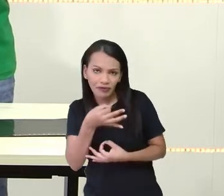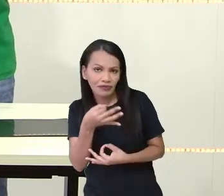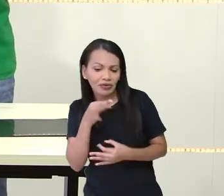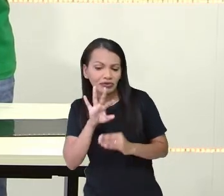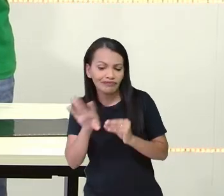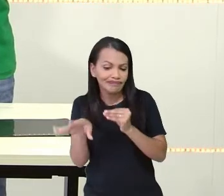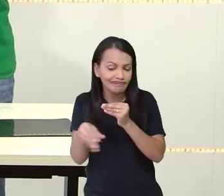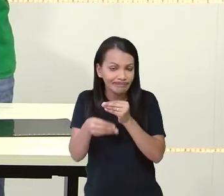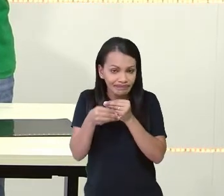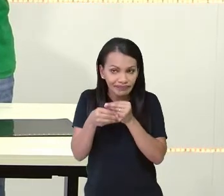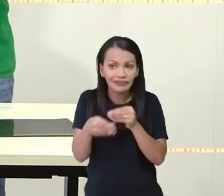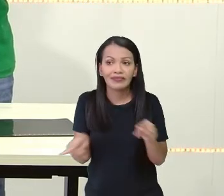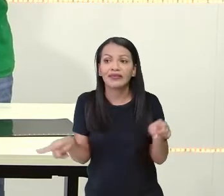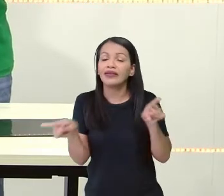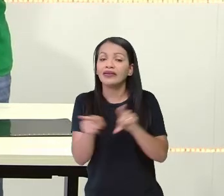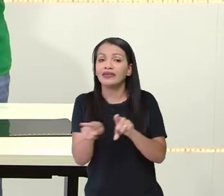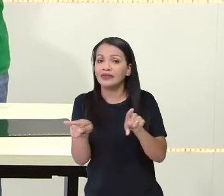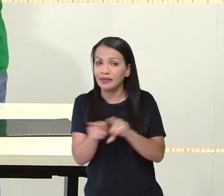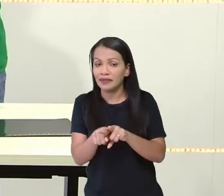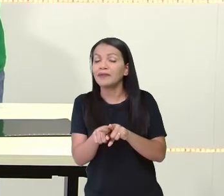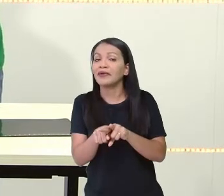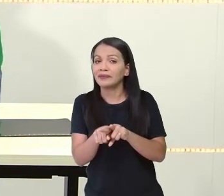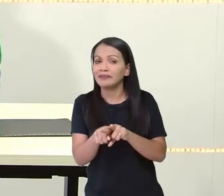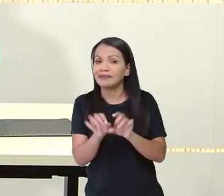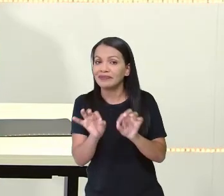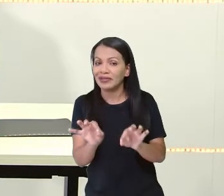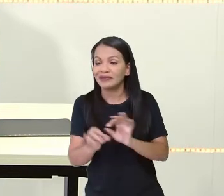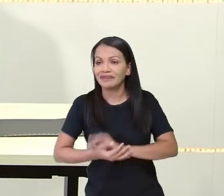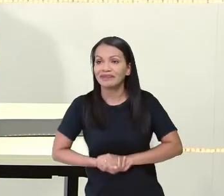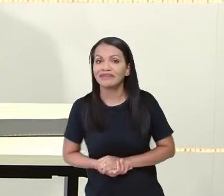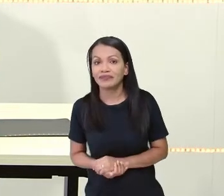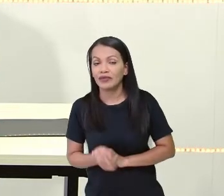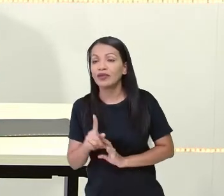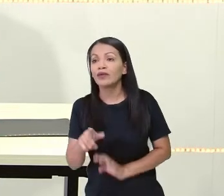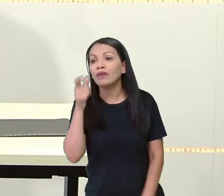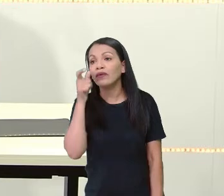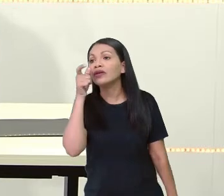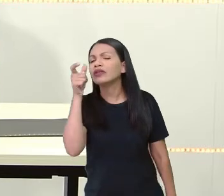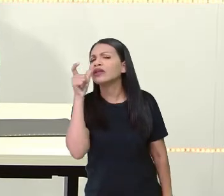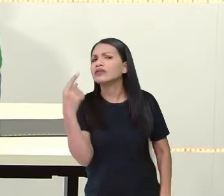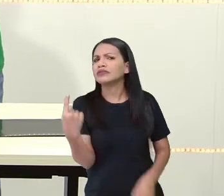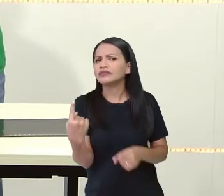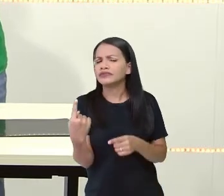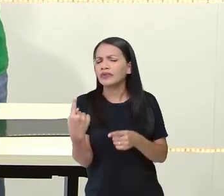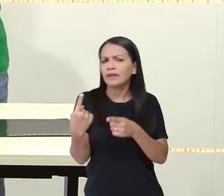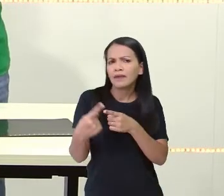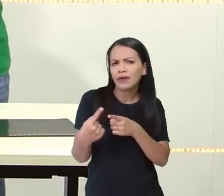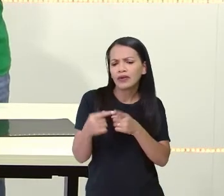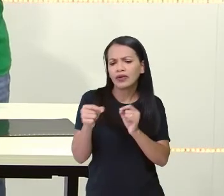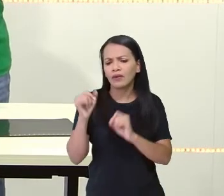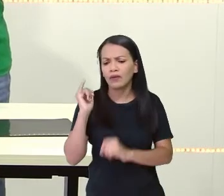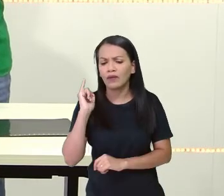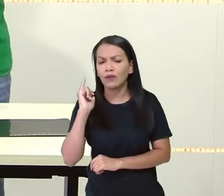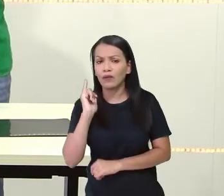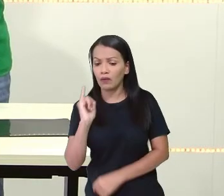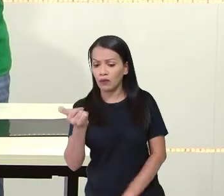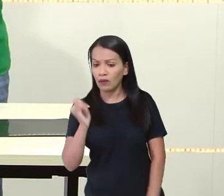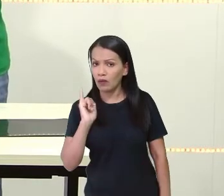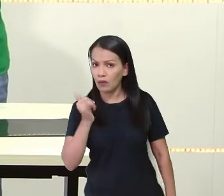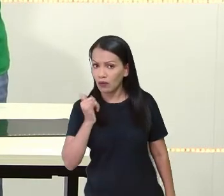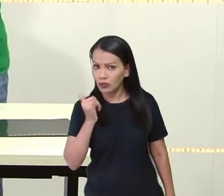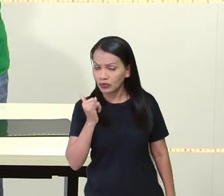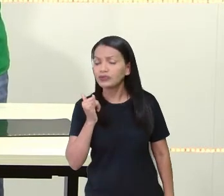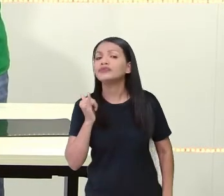minha contribuição também para este conto. E o interessante é que o conto africano, não